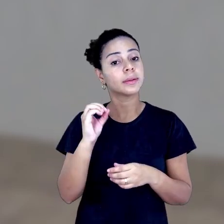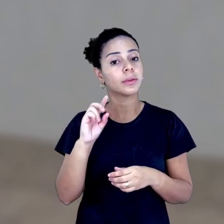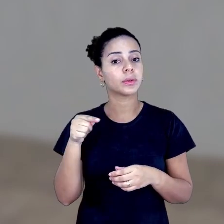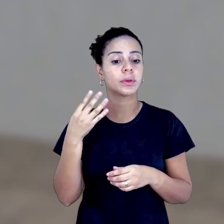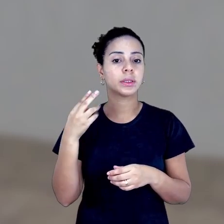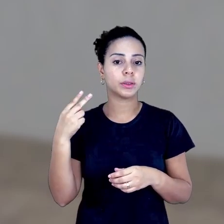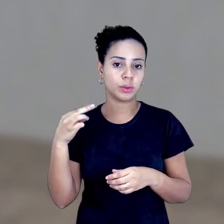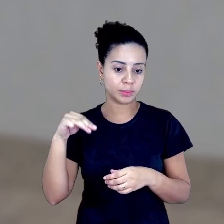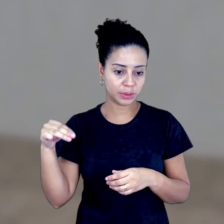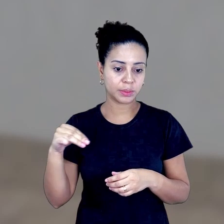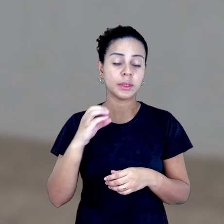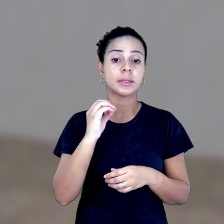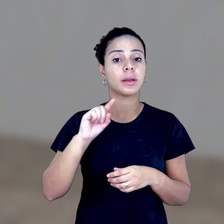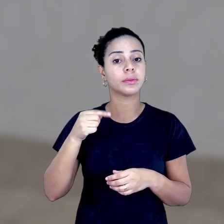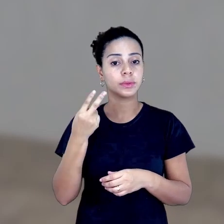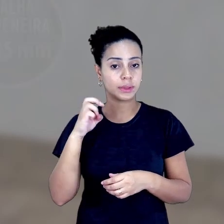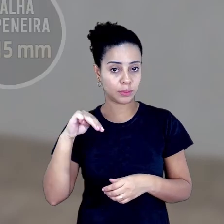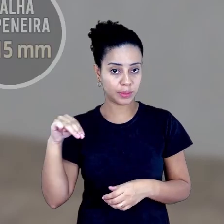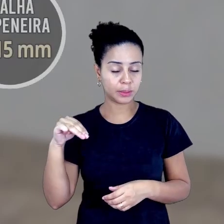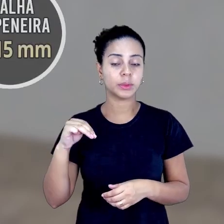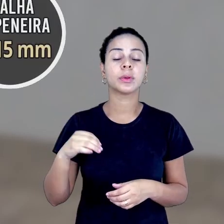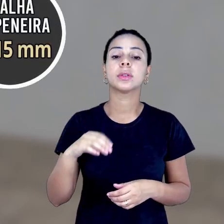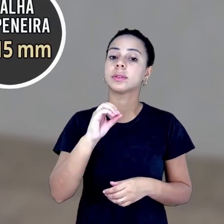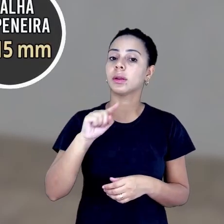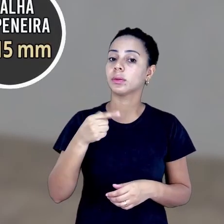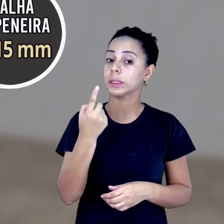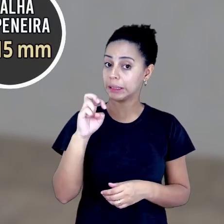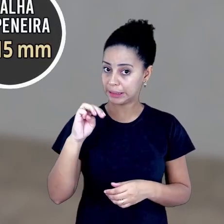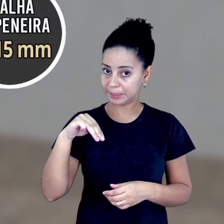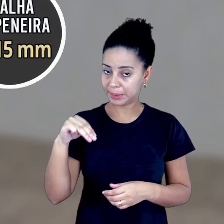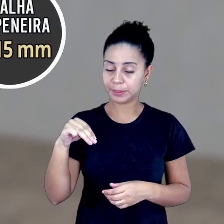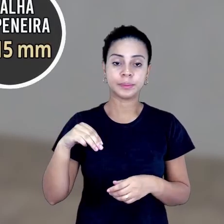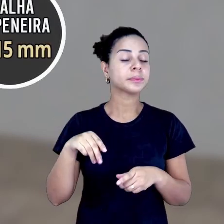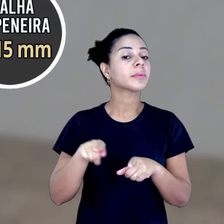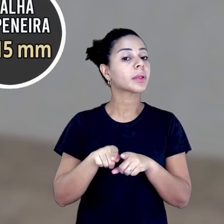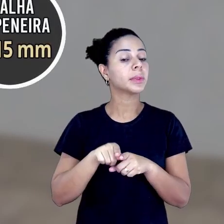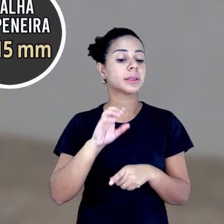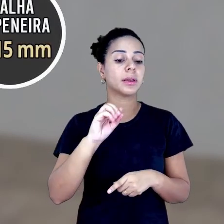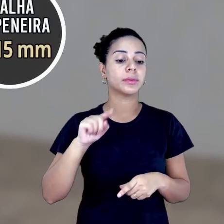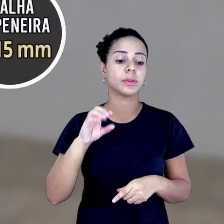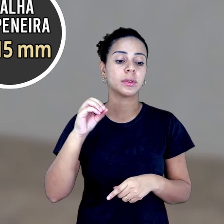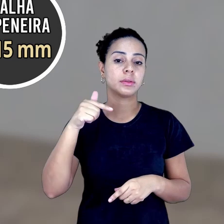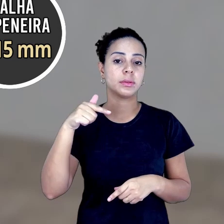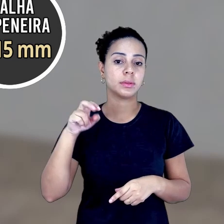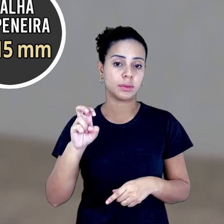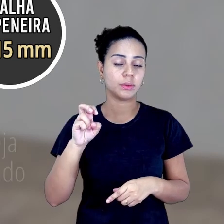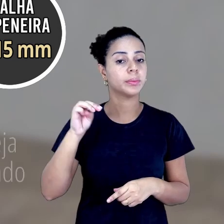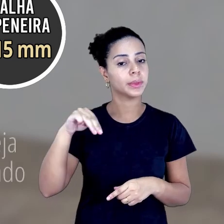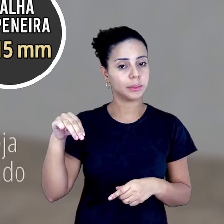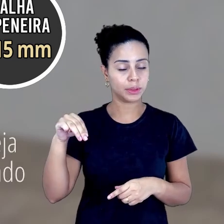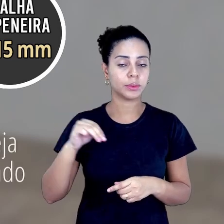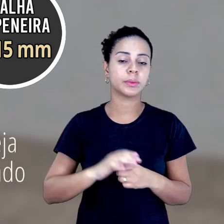0,42 mm, 0,25 mm, 0,15 mm e 0,075